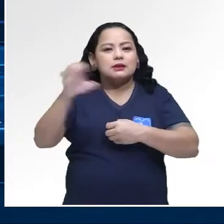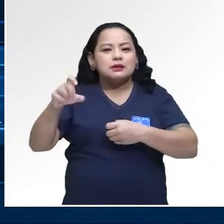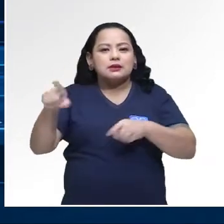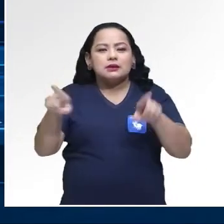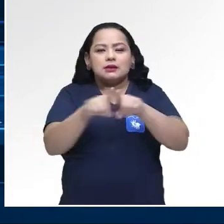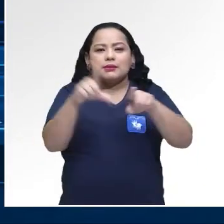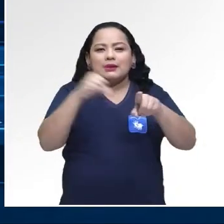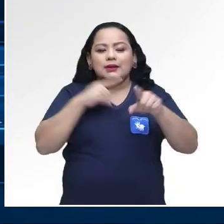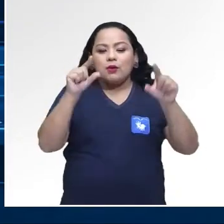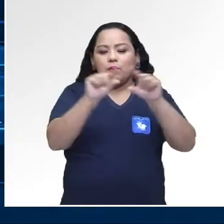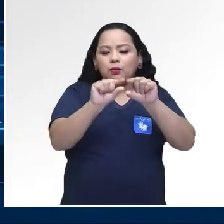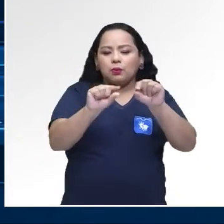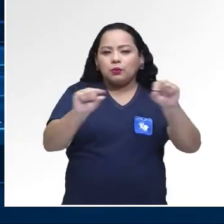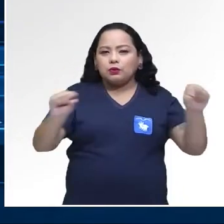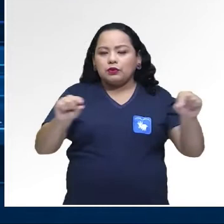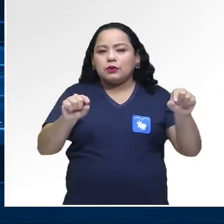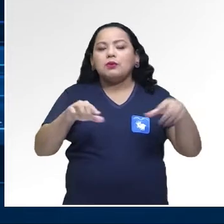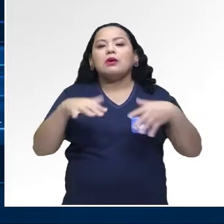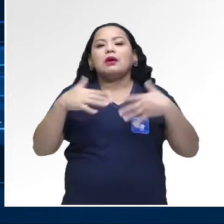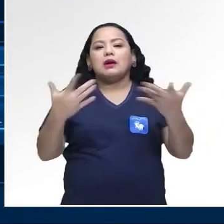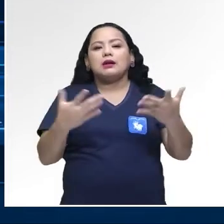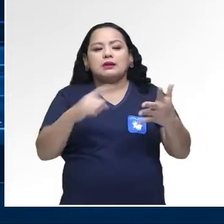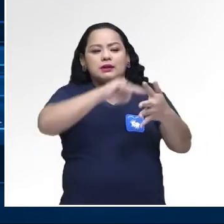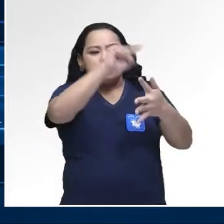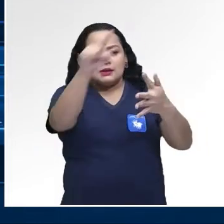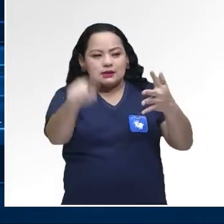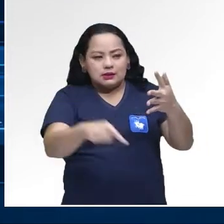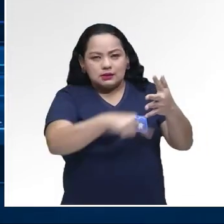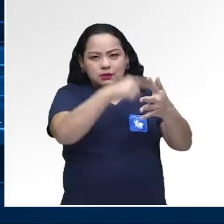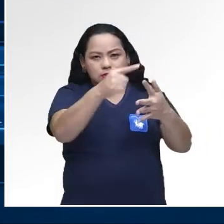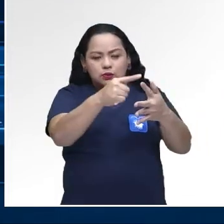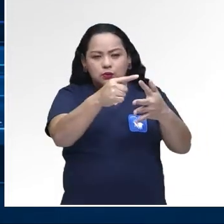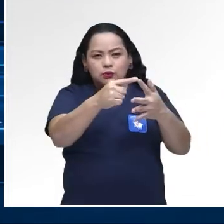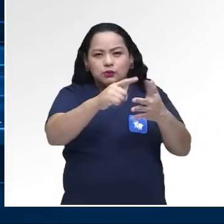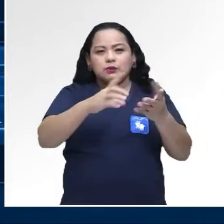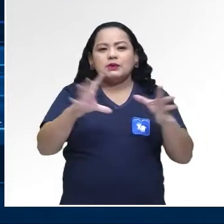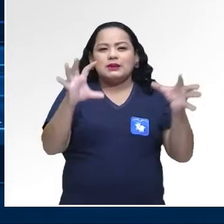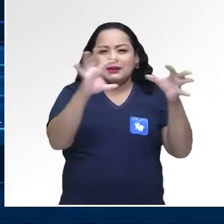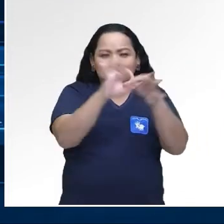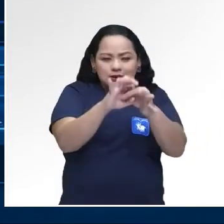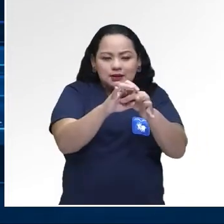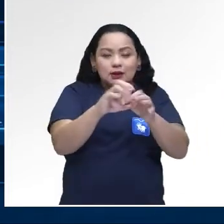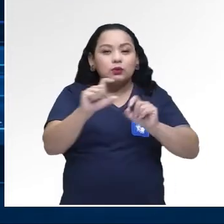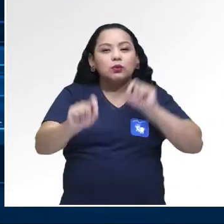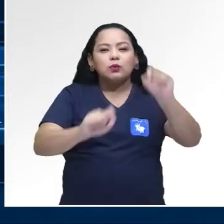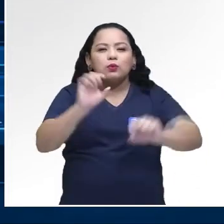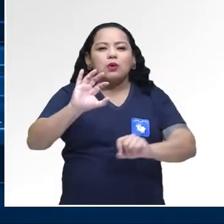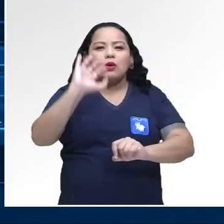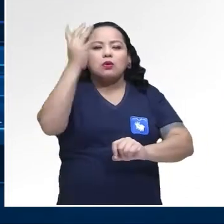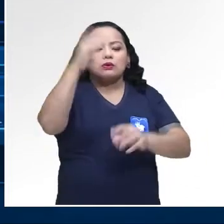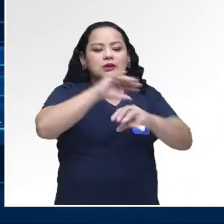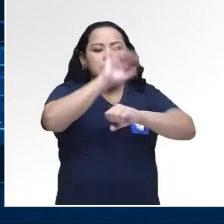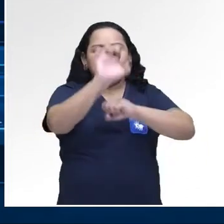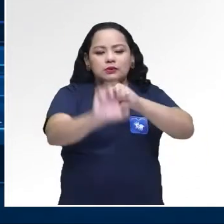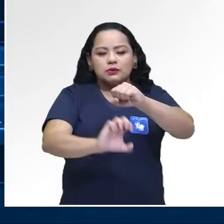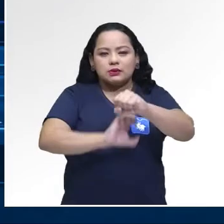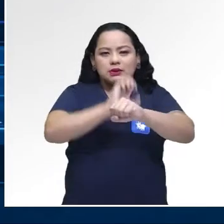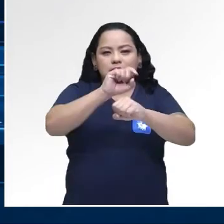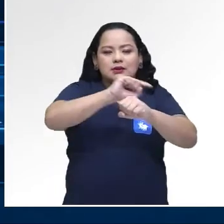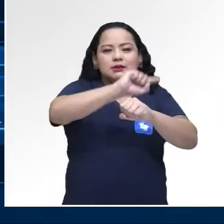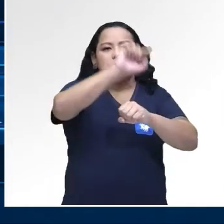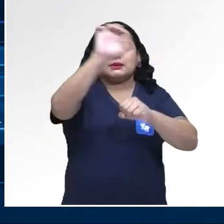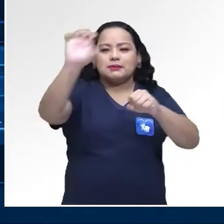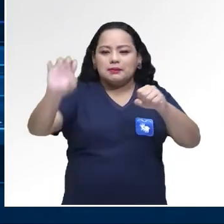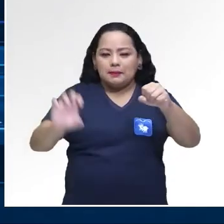fio condutor, e aí esse circuito está fechadinho, está ligado, o que que acontece? Os elétrons, eles vão